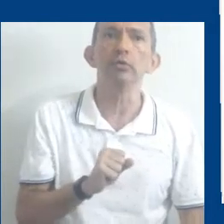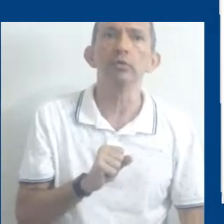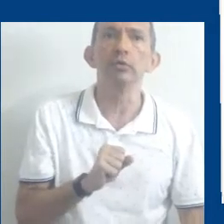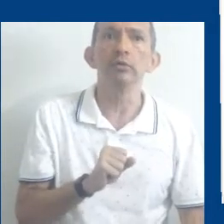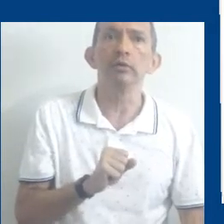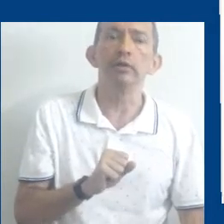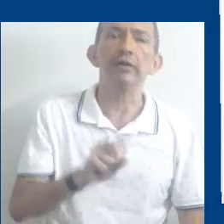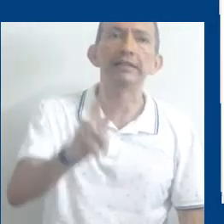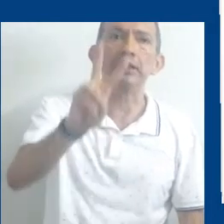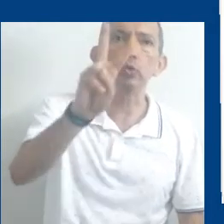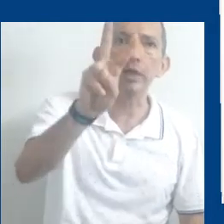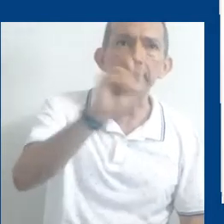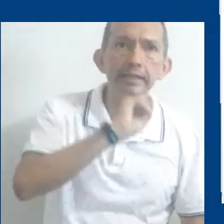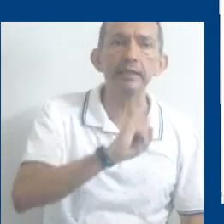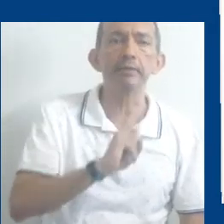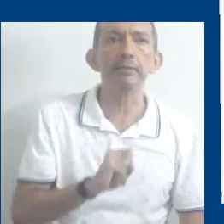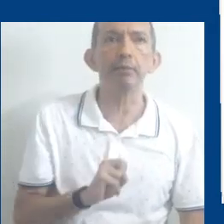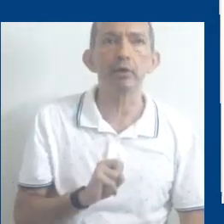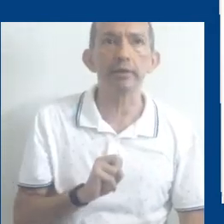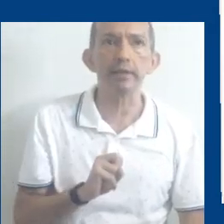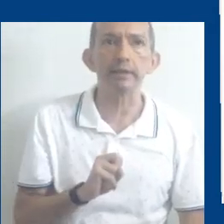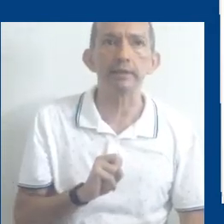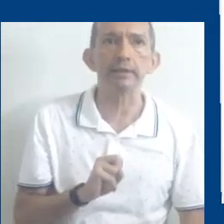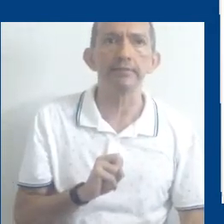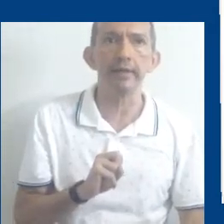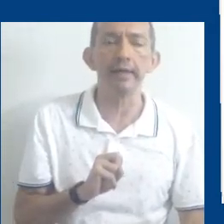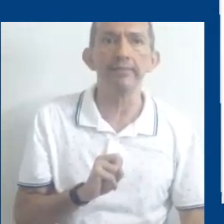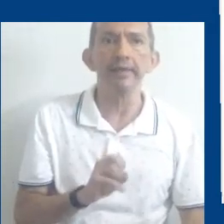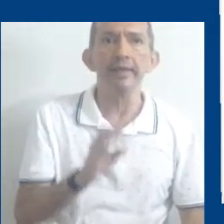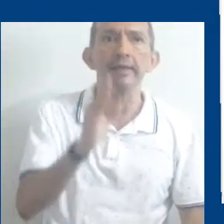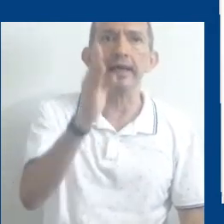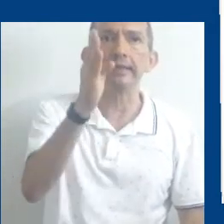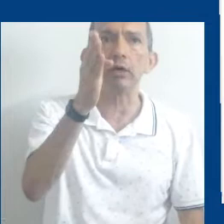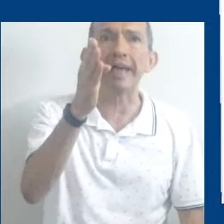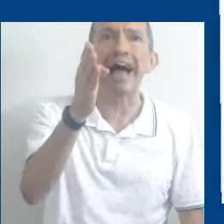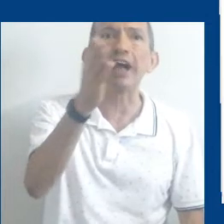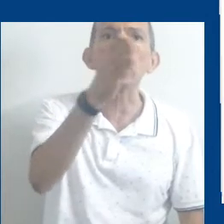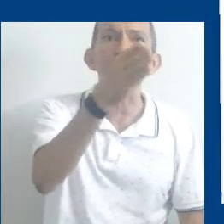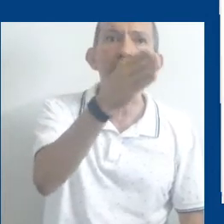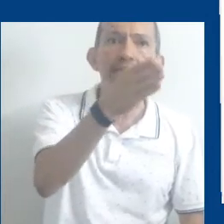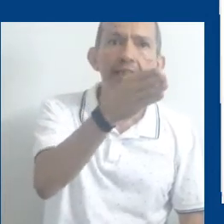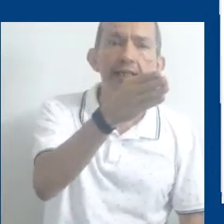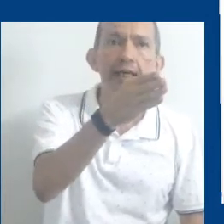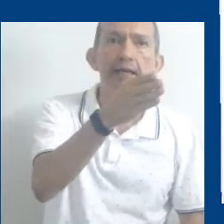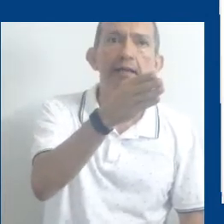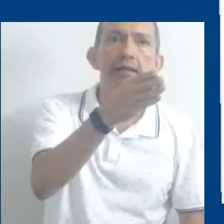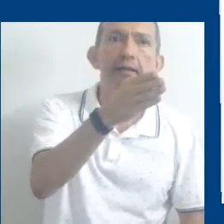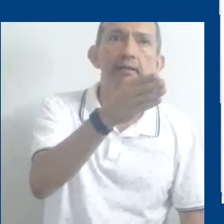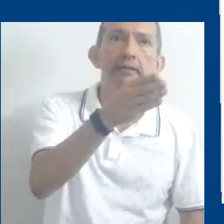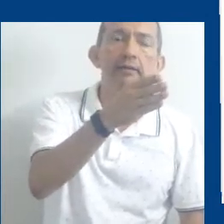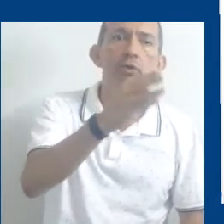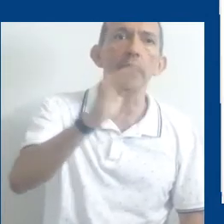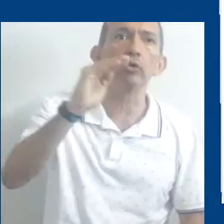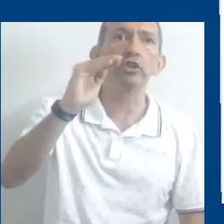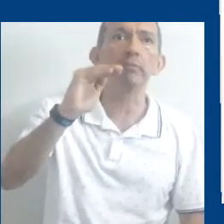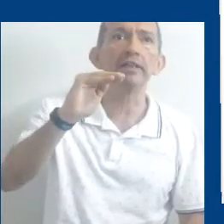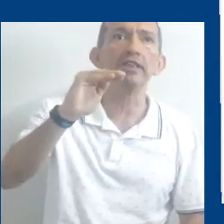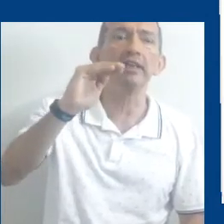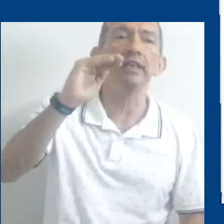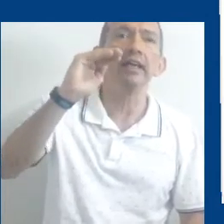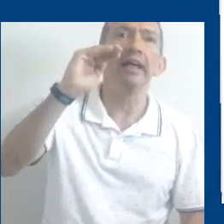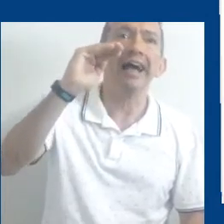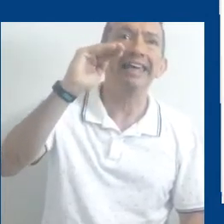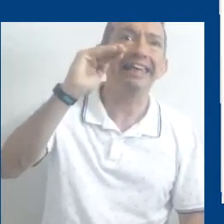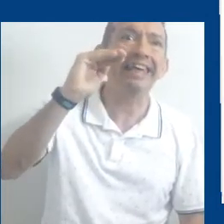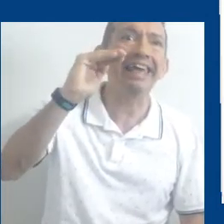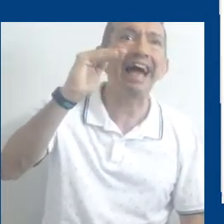acrossômico, que vai ter duas enzimas importantes, né? Que é a tal da acrosina e uma outra chamada